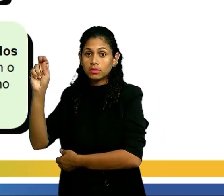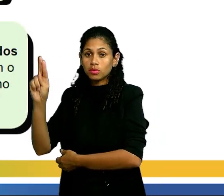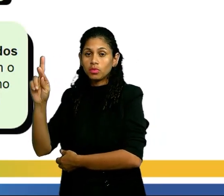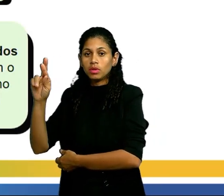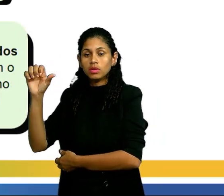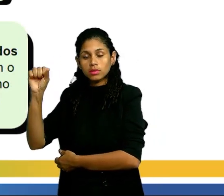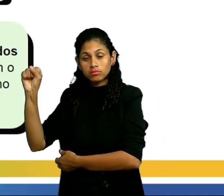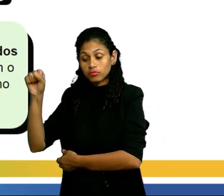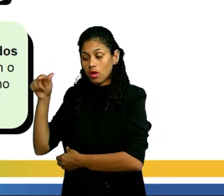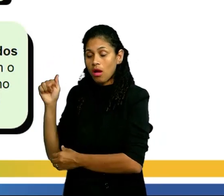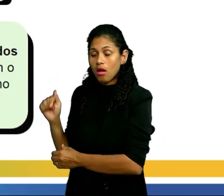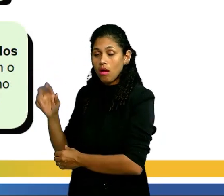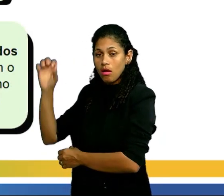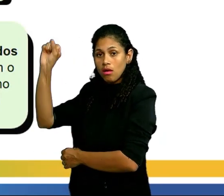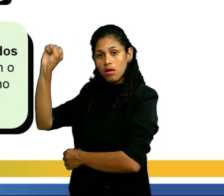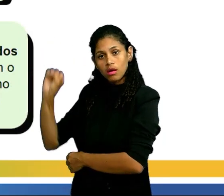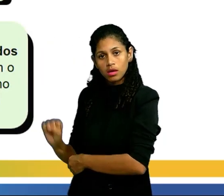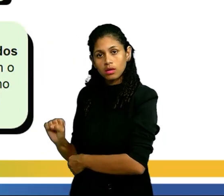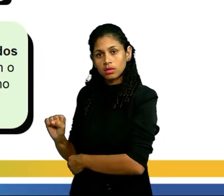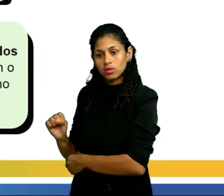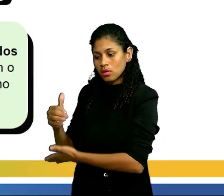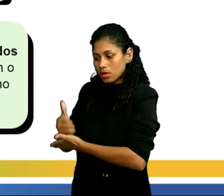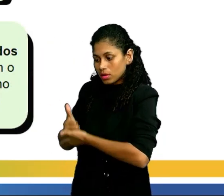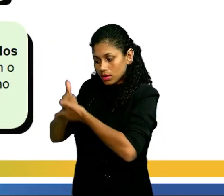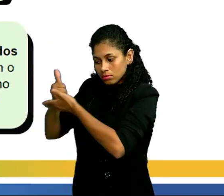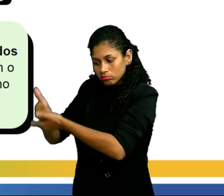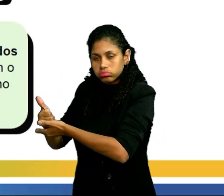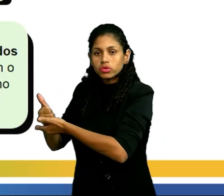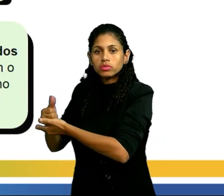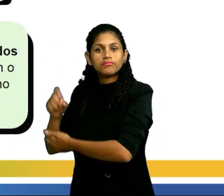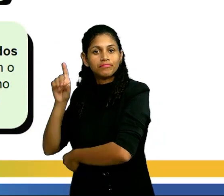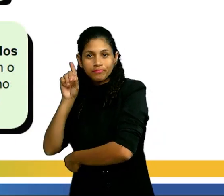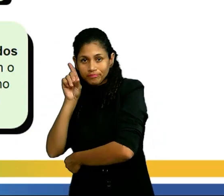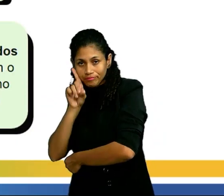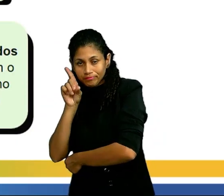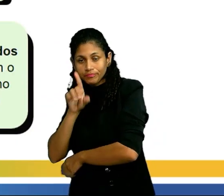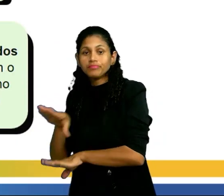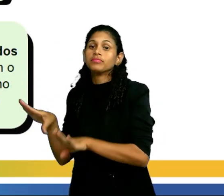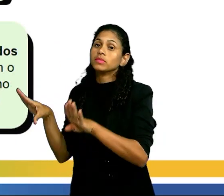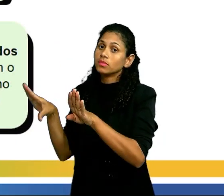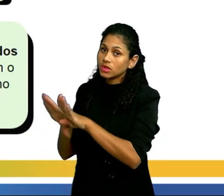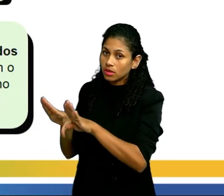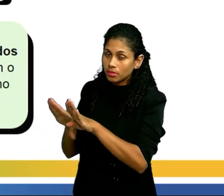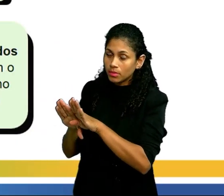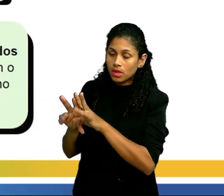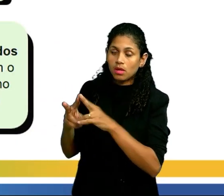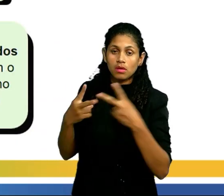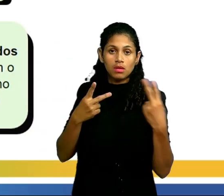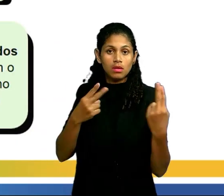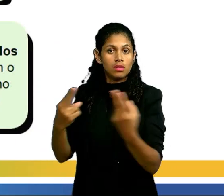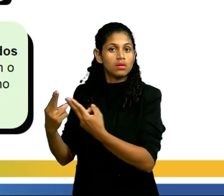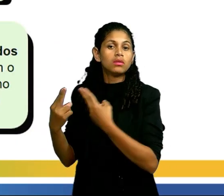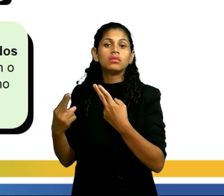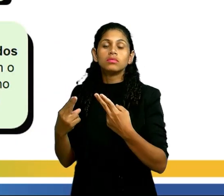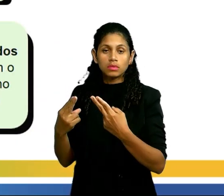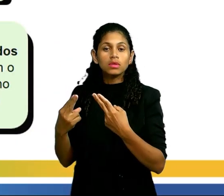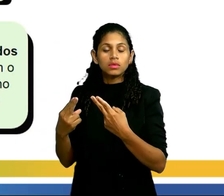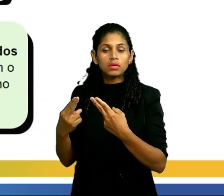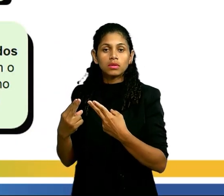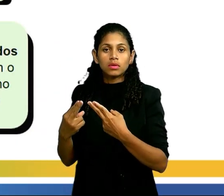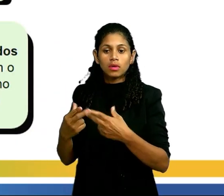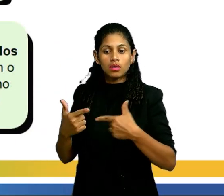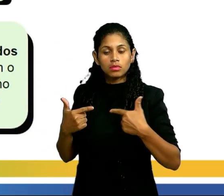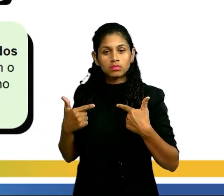Sul vai ter o apoio dos Estados Unidos da América, que vão ajudar, né, no caso, os capitalistas, enviando